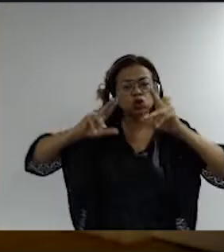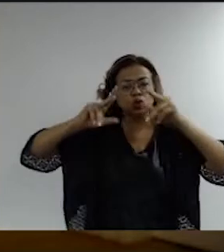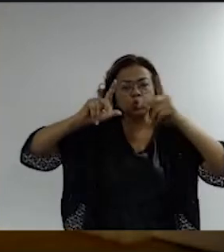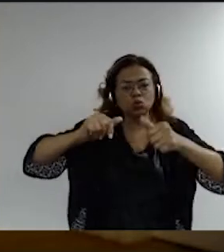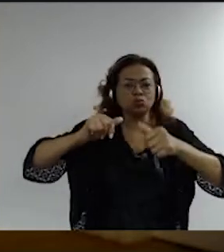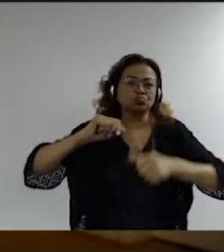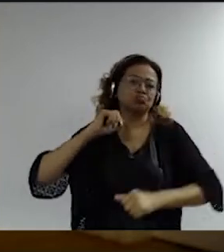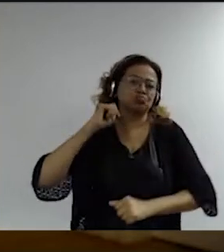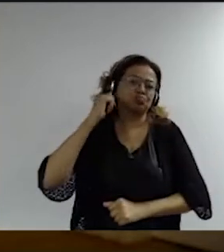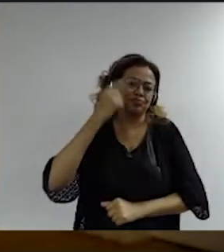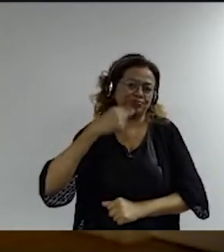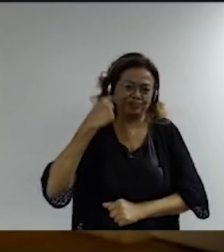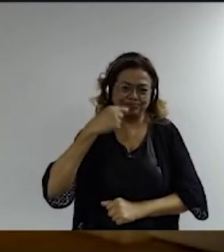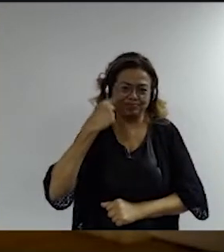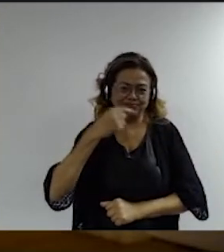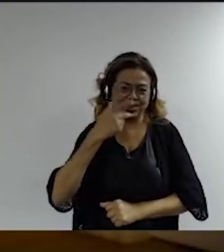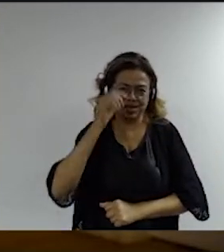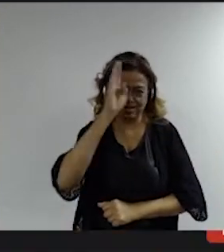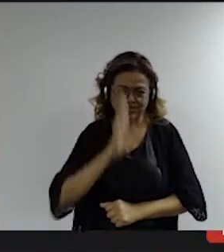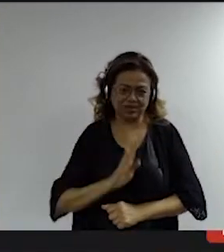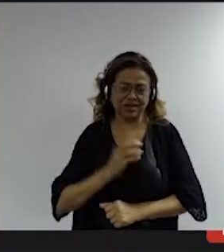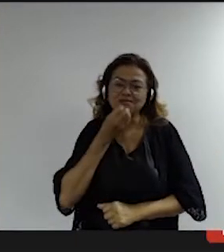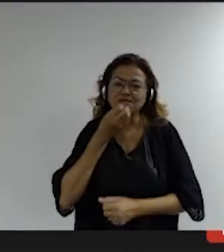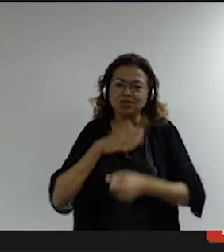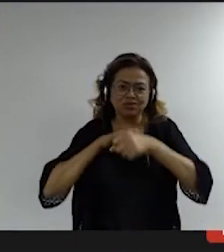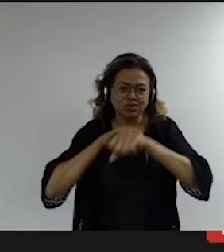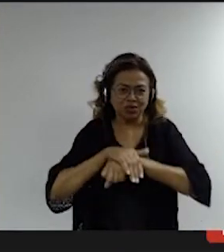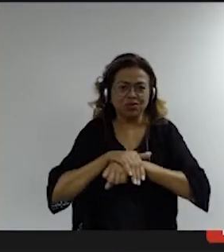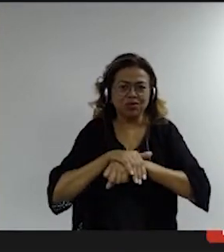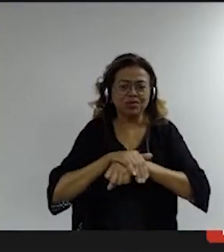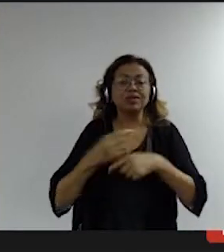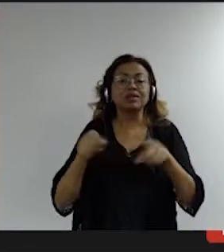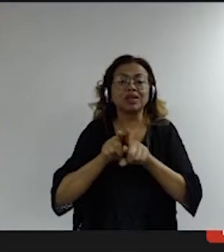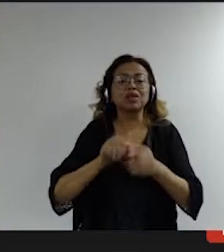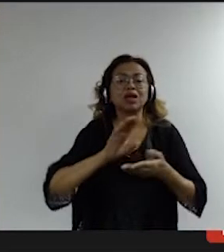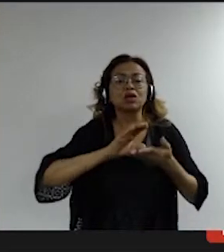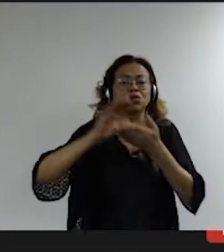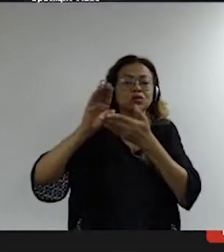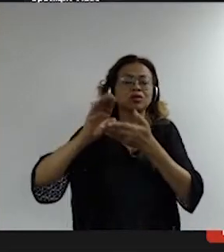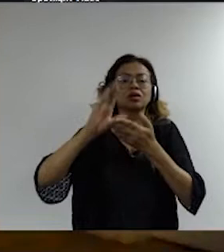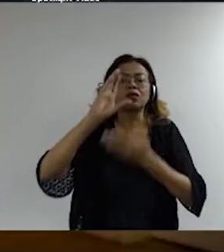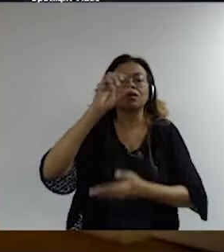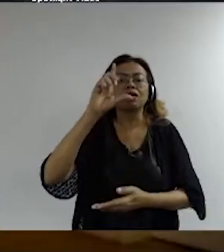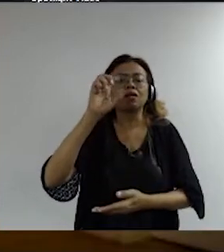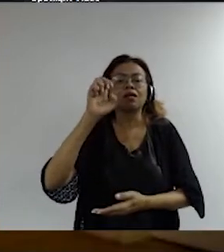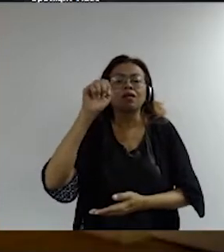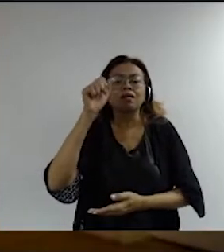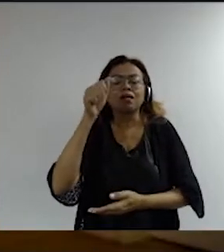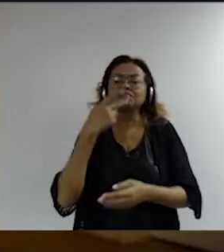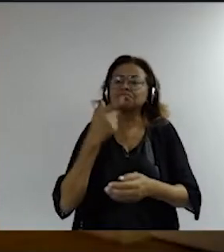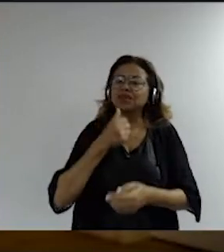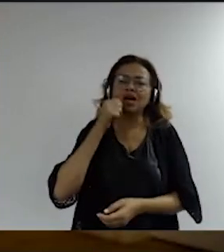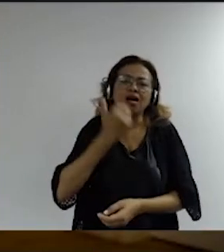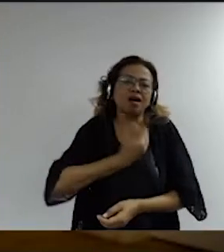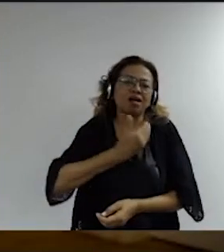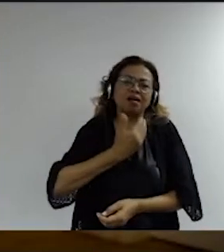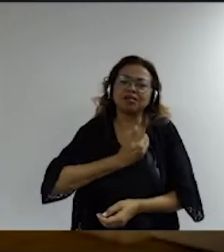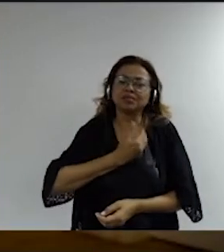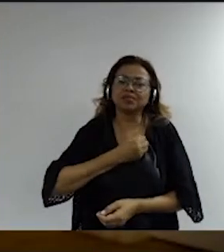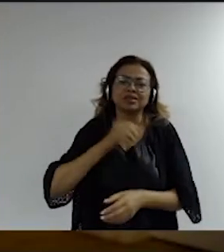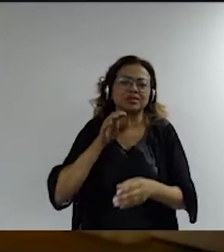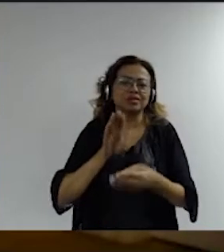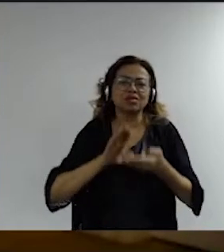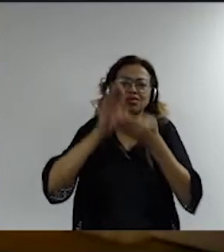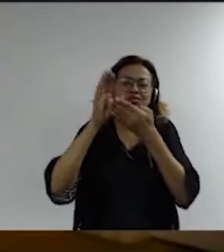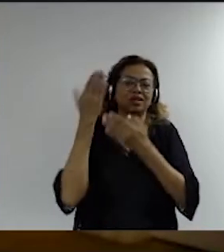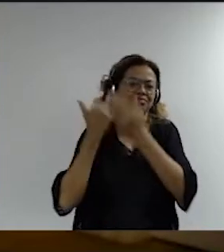brasileiros. Boa noite, conselheira Cleia Cap da Rocha, minha querida colega do Conselho,